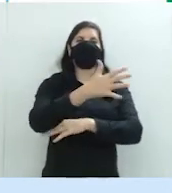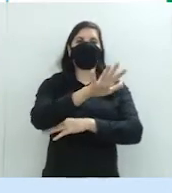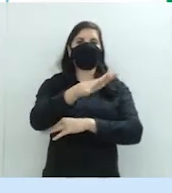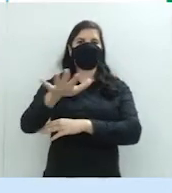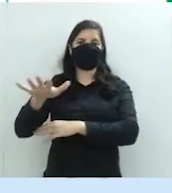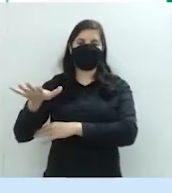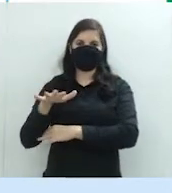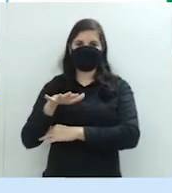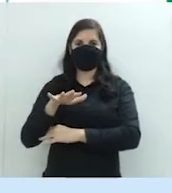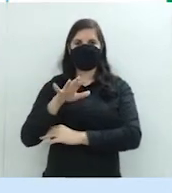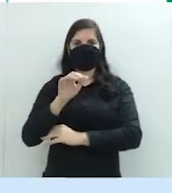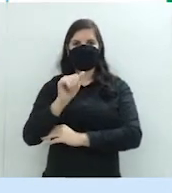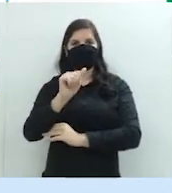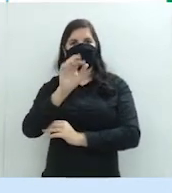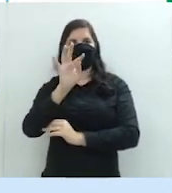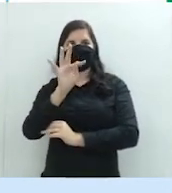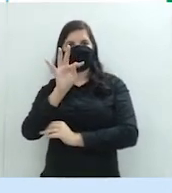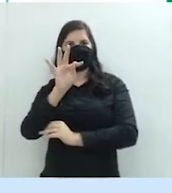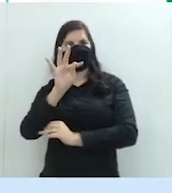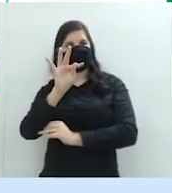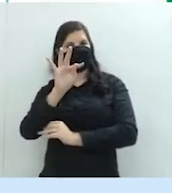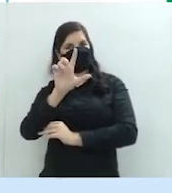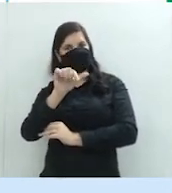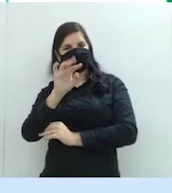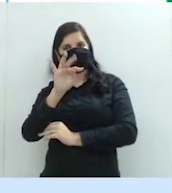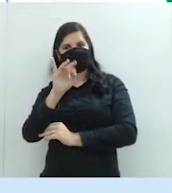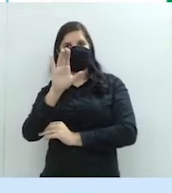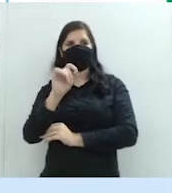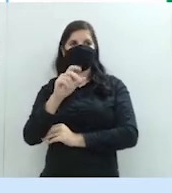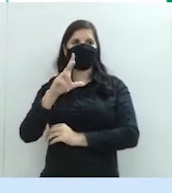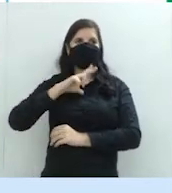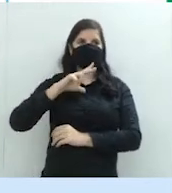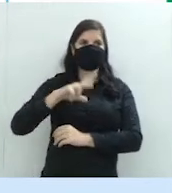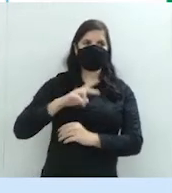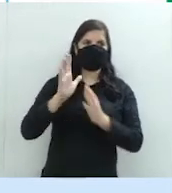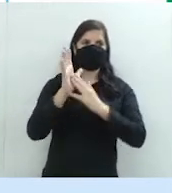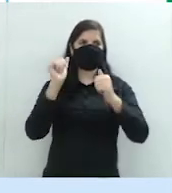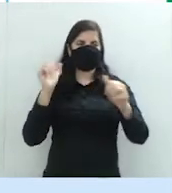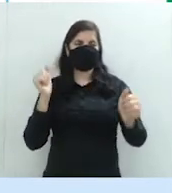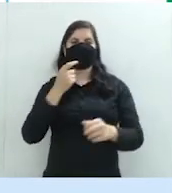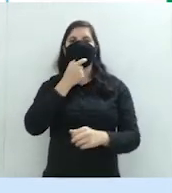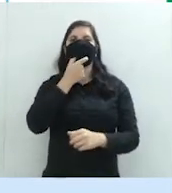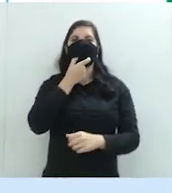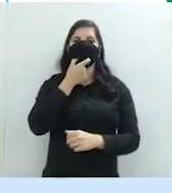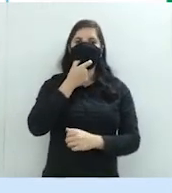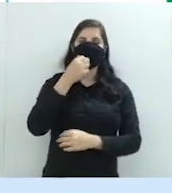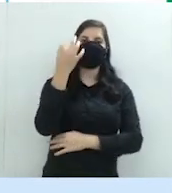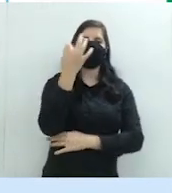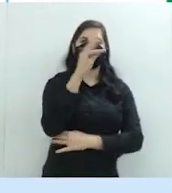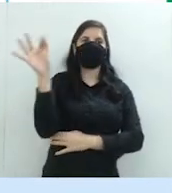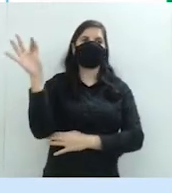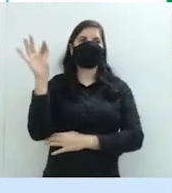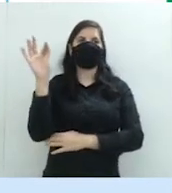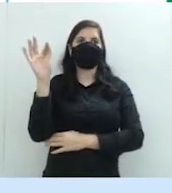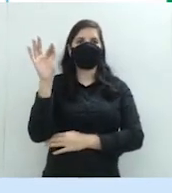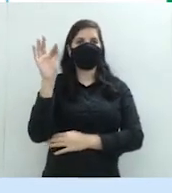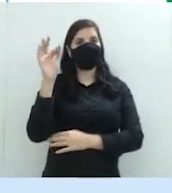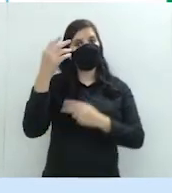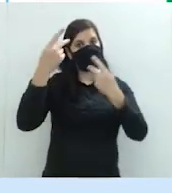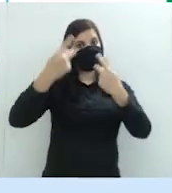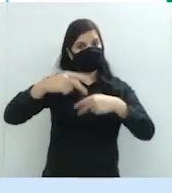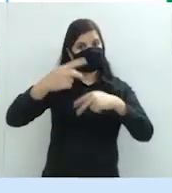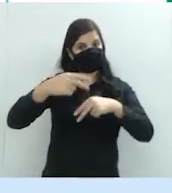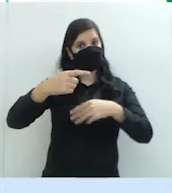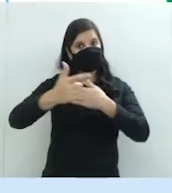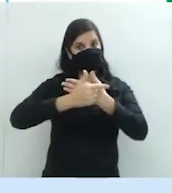realidade, Portugal, Espanha, Inglaterra e França passaram a ocupar papéis de destaques,